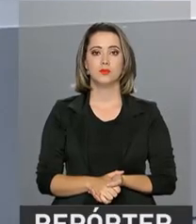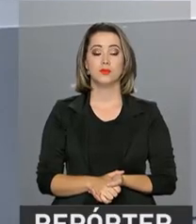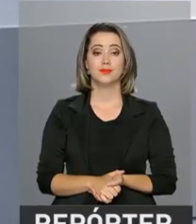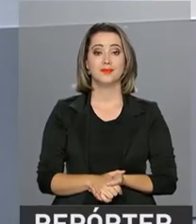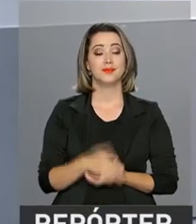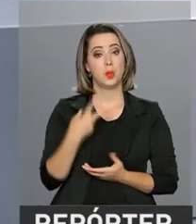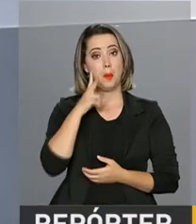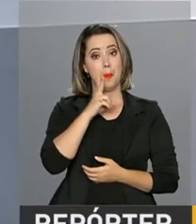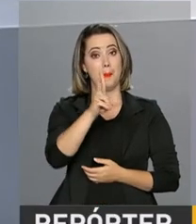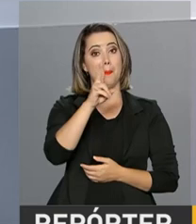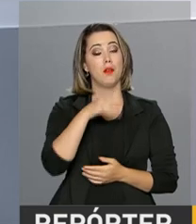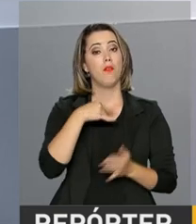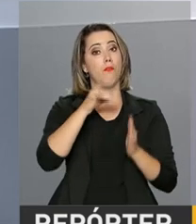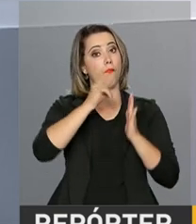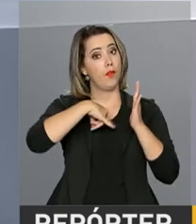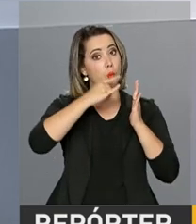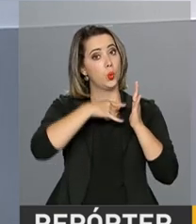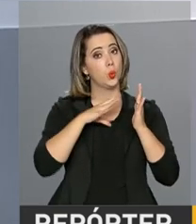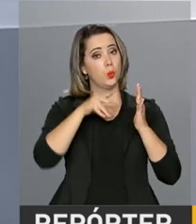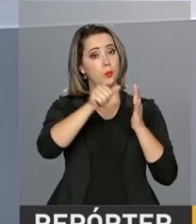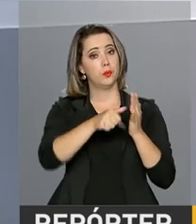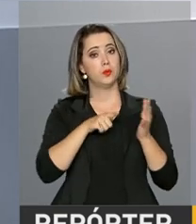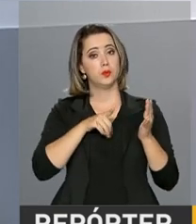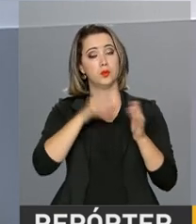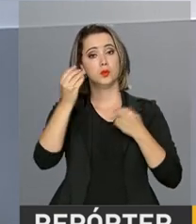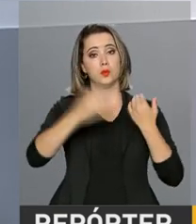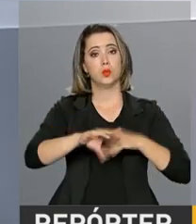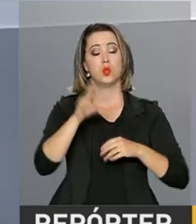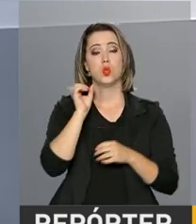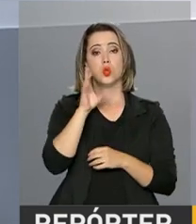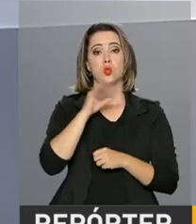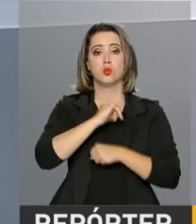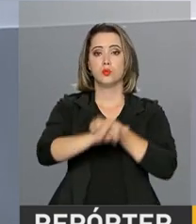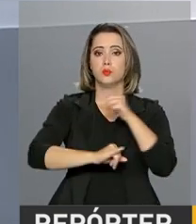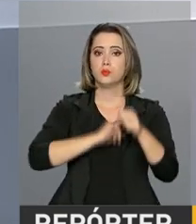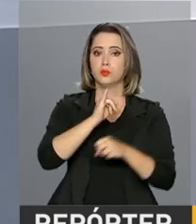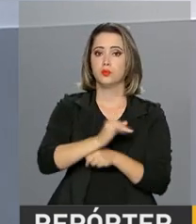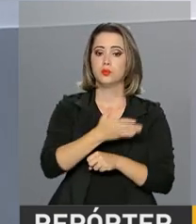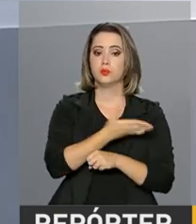E para ver o regulamento completo do concurso, é só acessar a